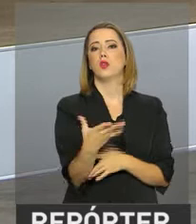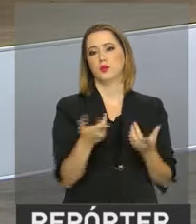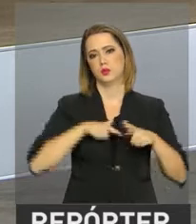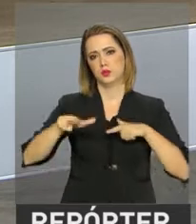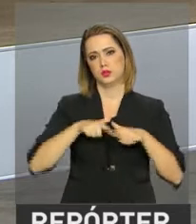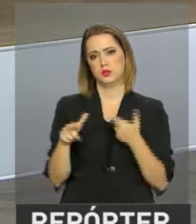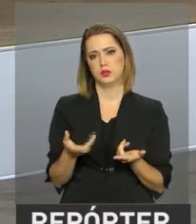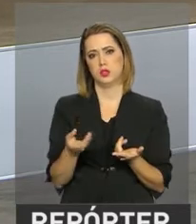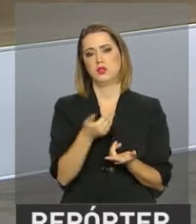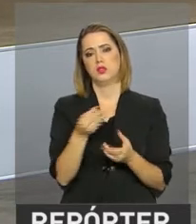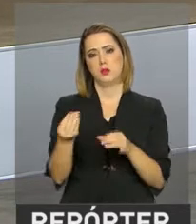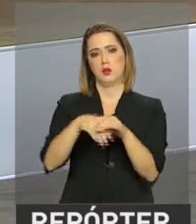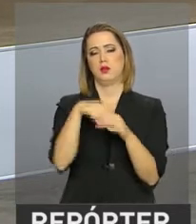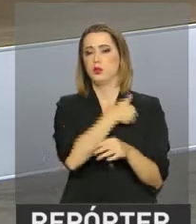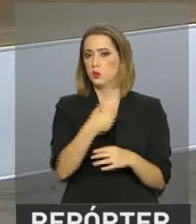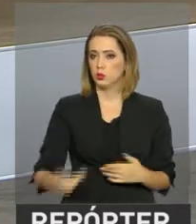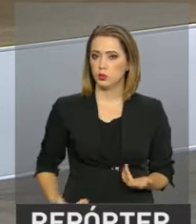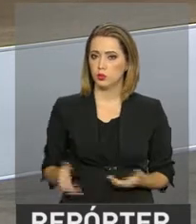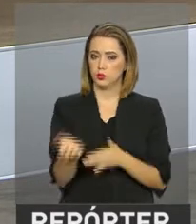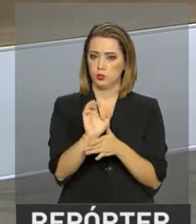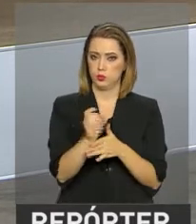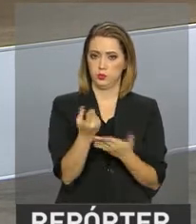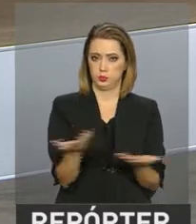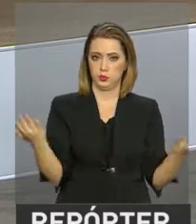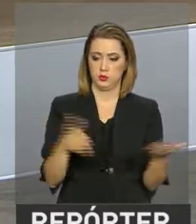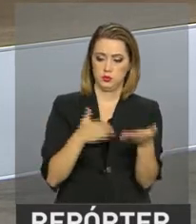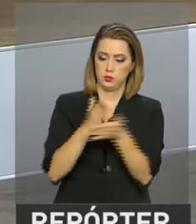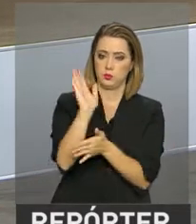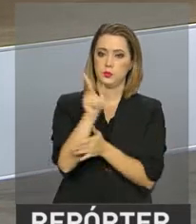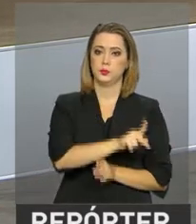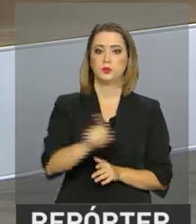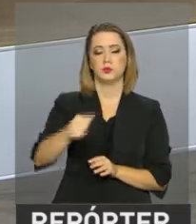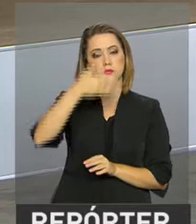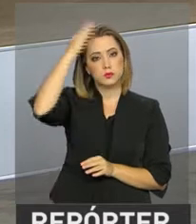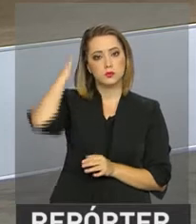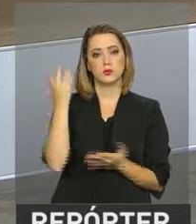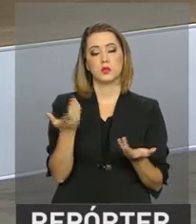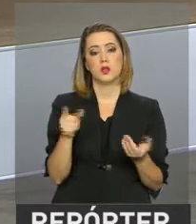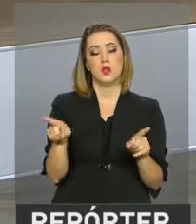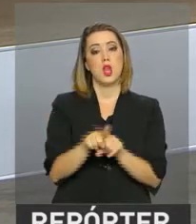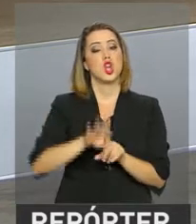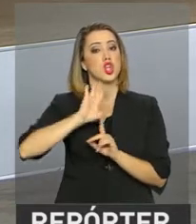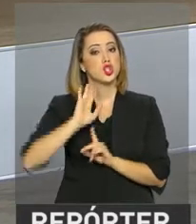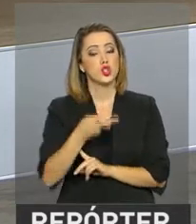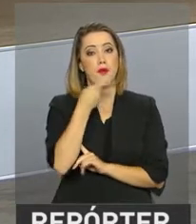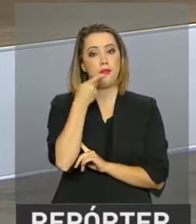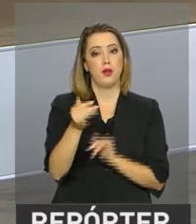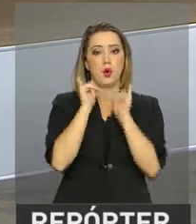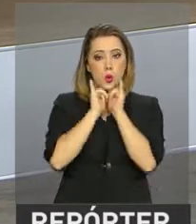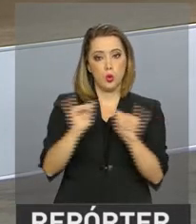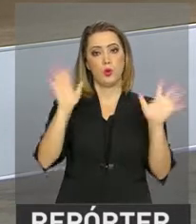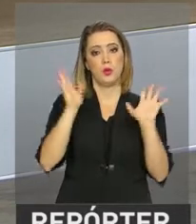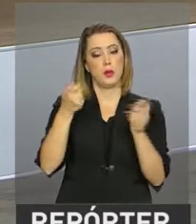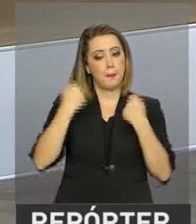o funcionalismo agora o projeto segue para a sanção do presidente michel temer que já declarou que vai